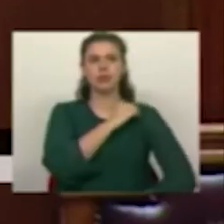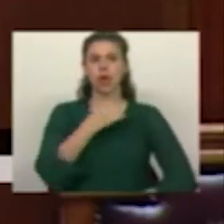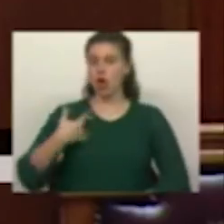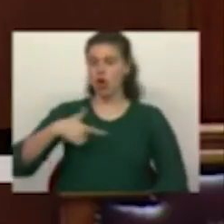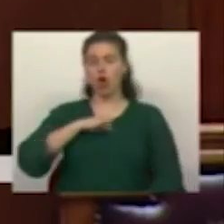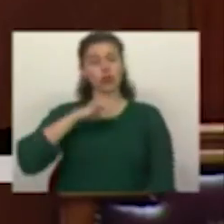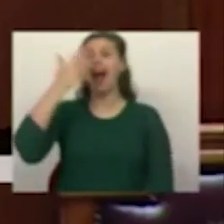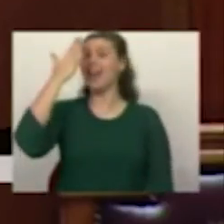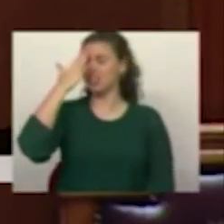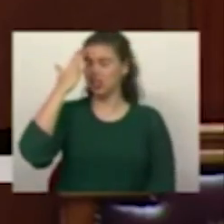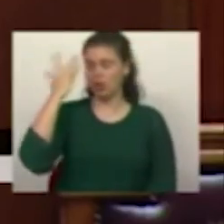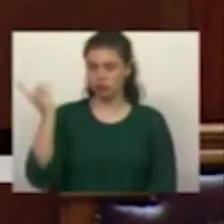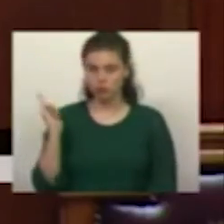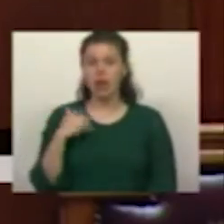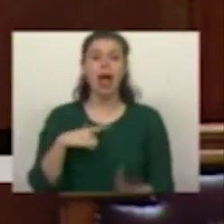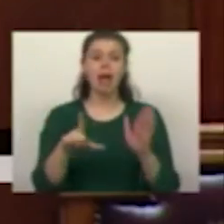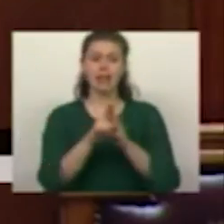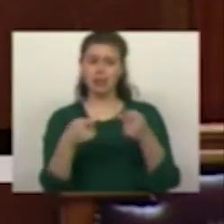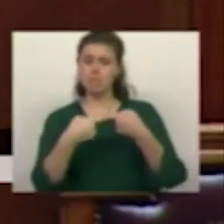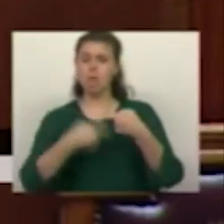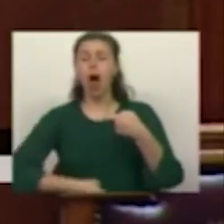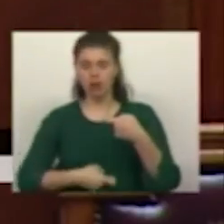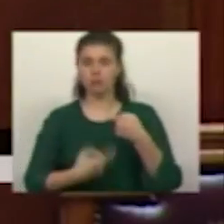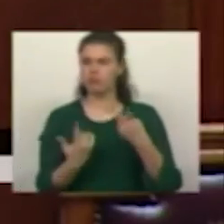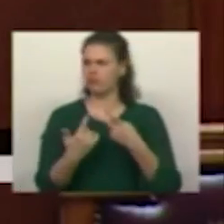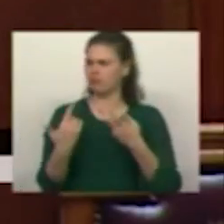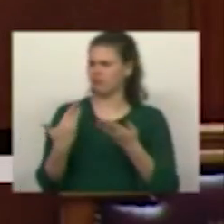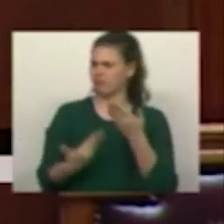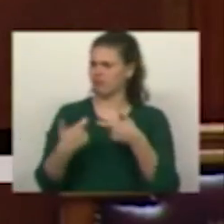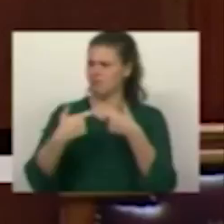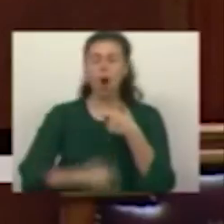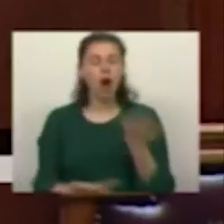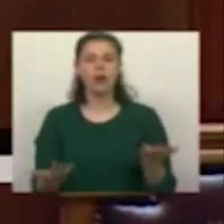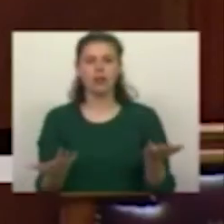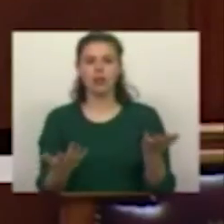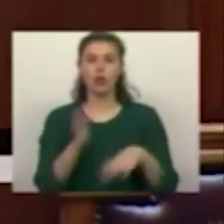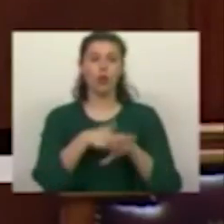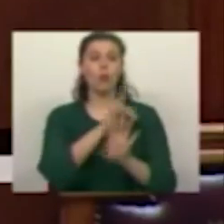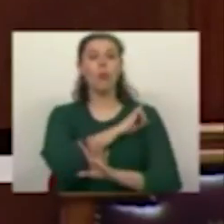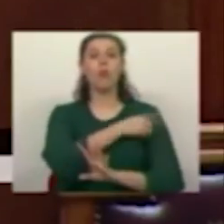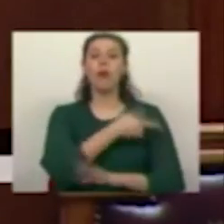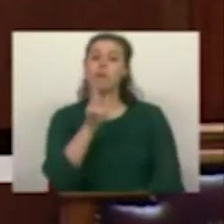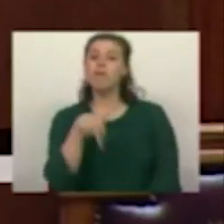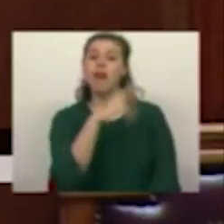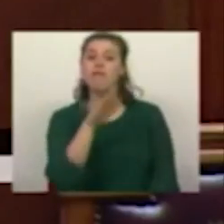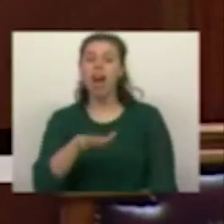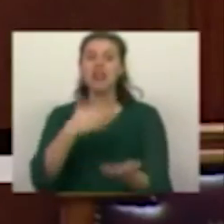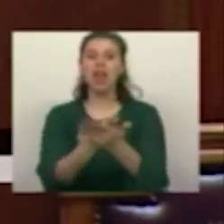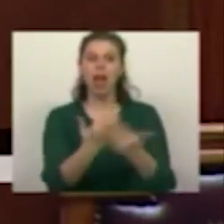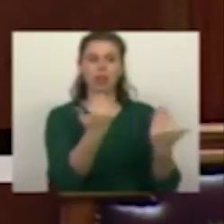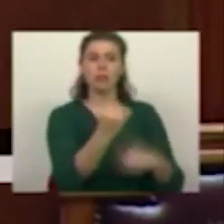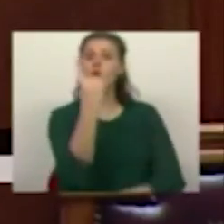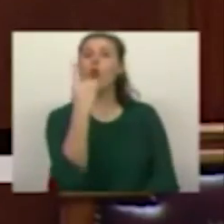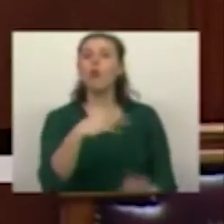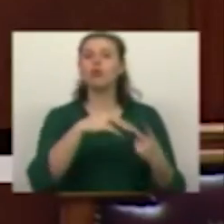Nós entendemos que a lei é desajustada, é desproporcional, pelo poder de veto que dá, no limite, a um